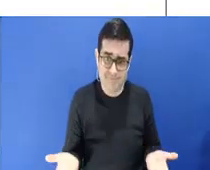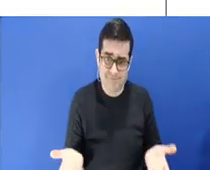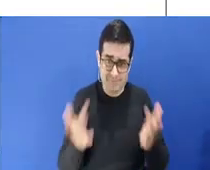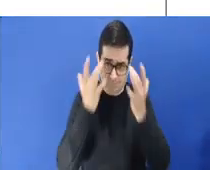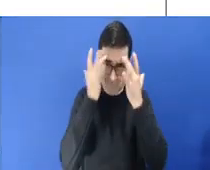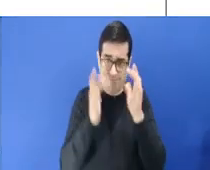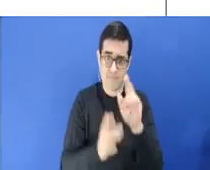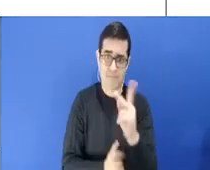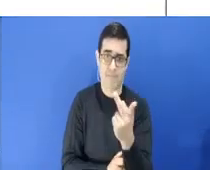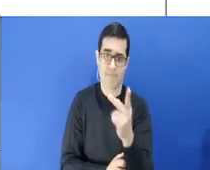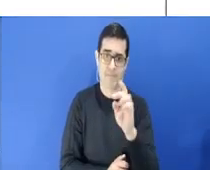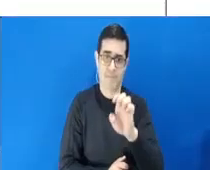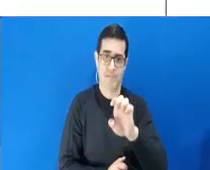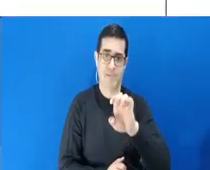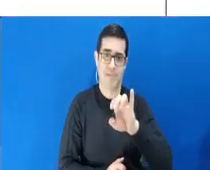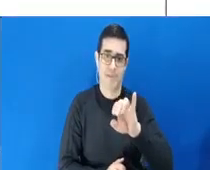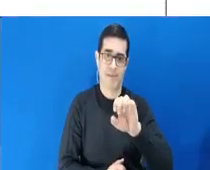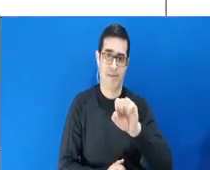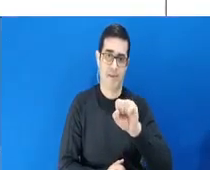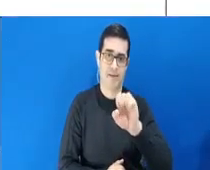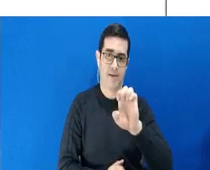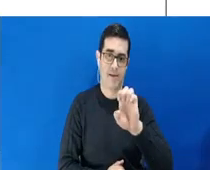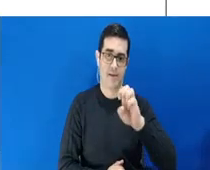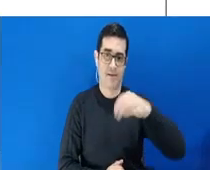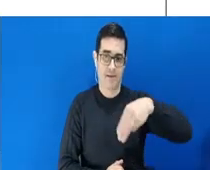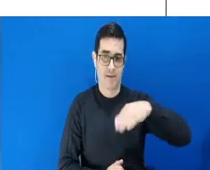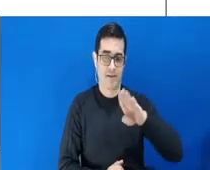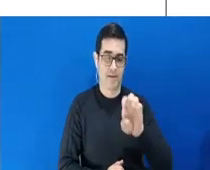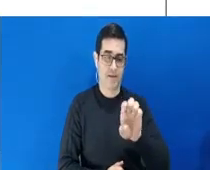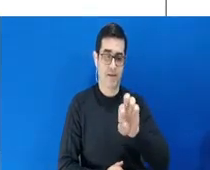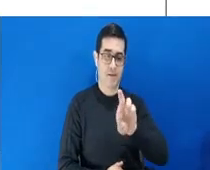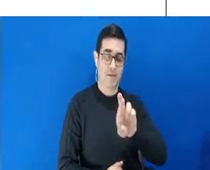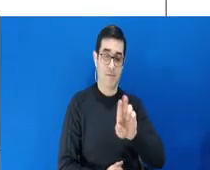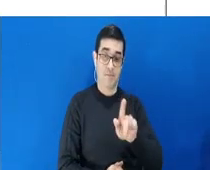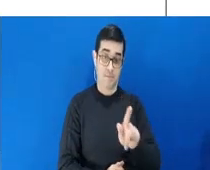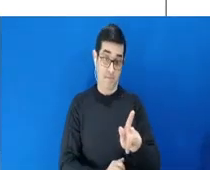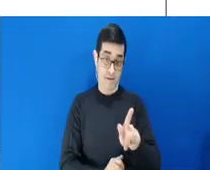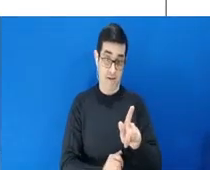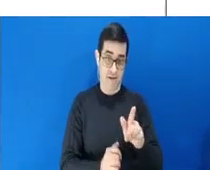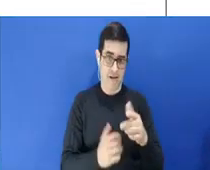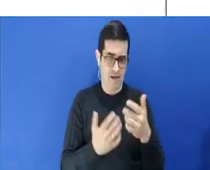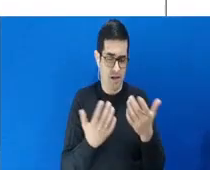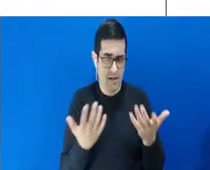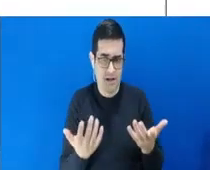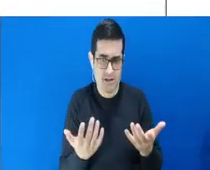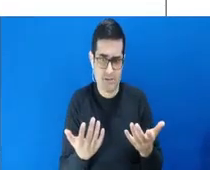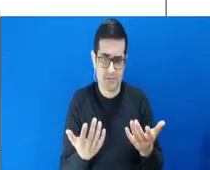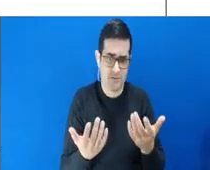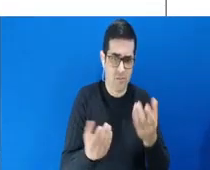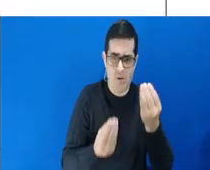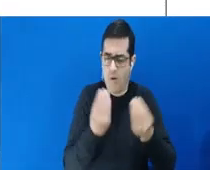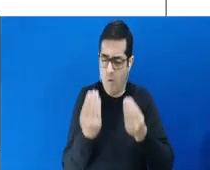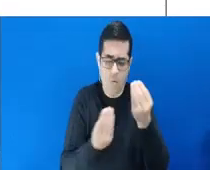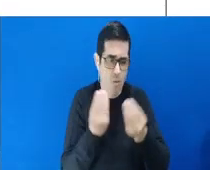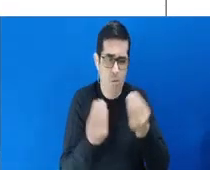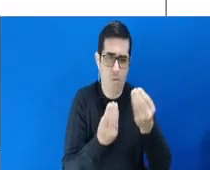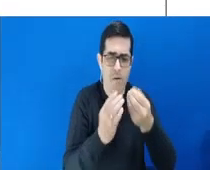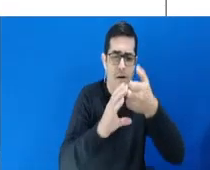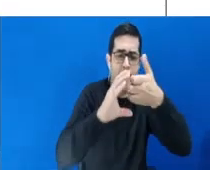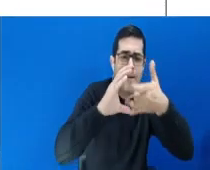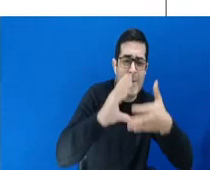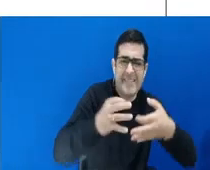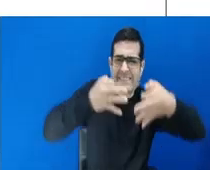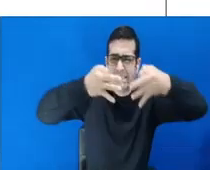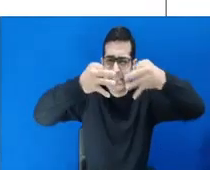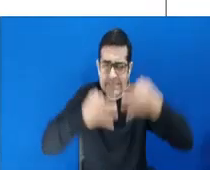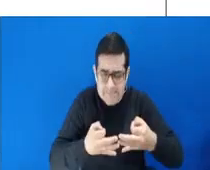Que como essa característica dual, né, eu não consigo determinar com certeza a posição